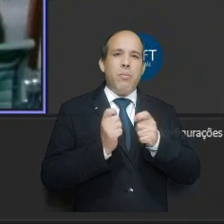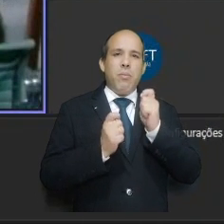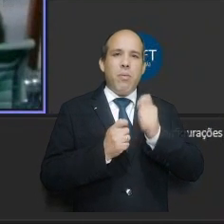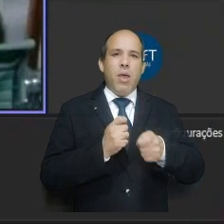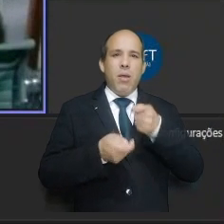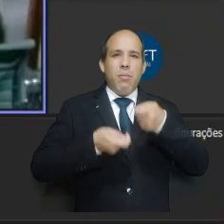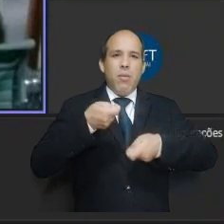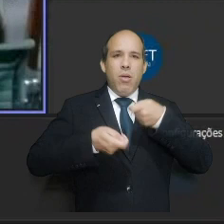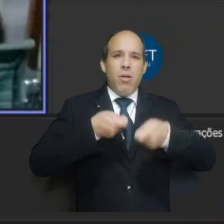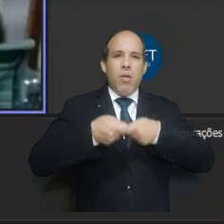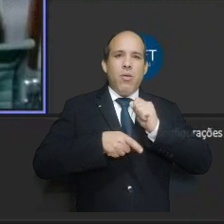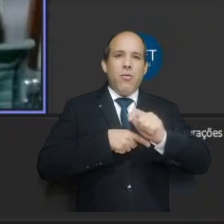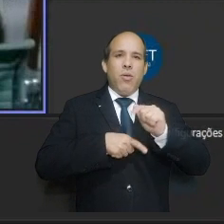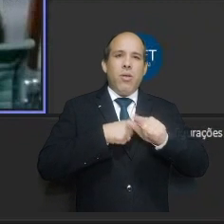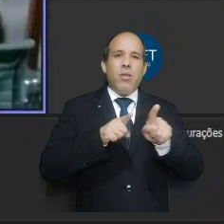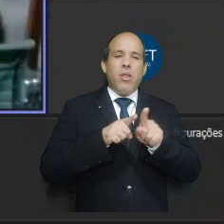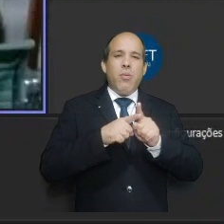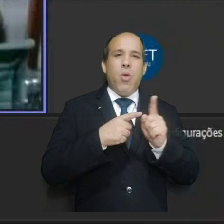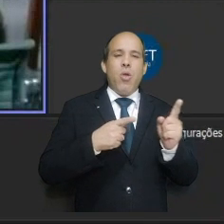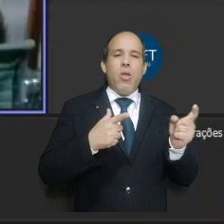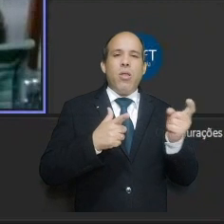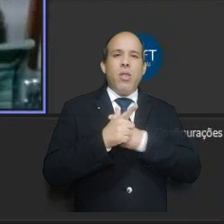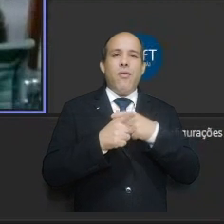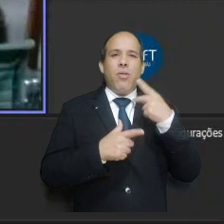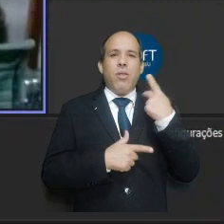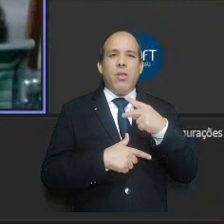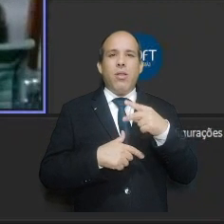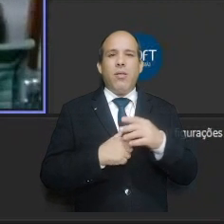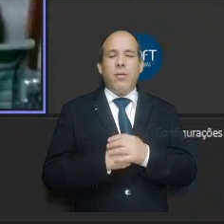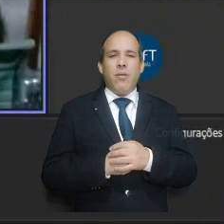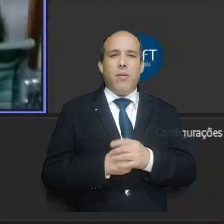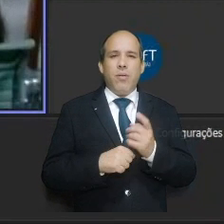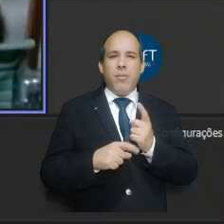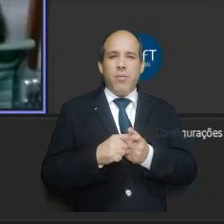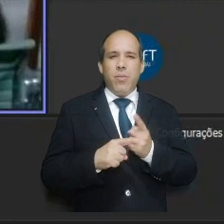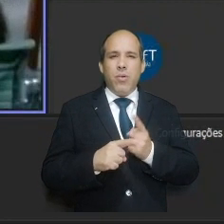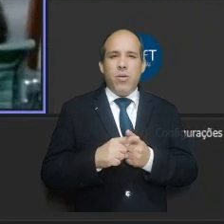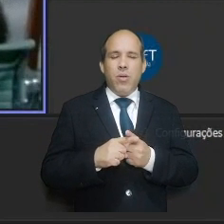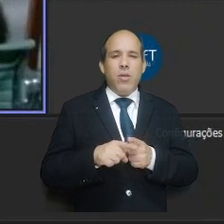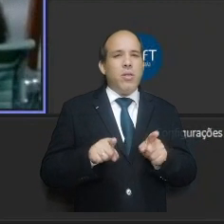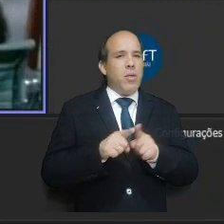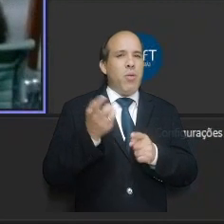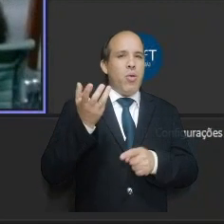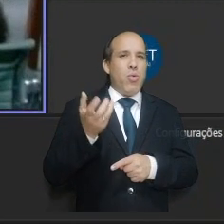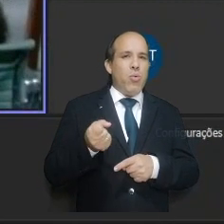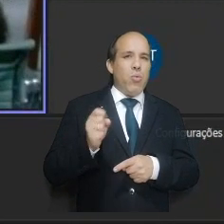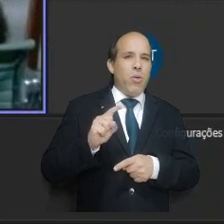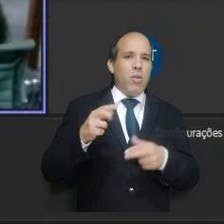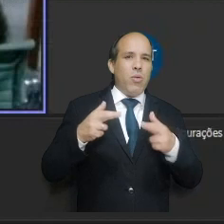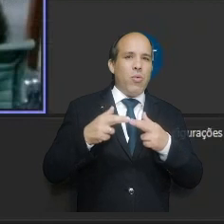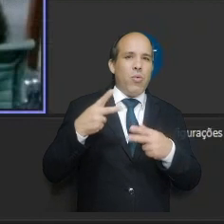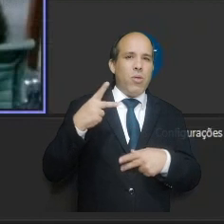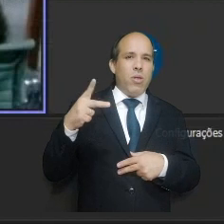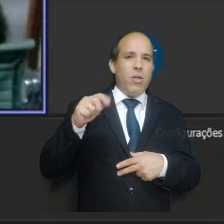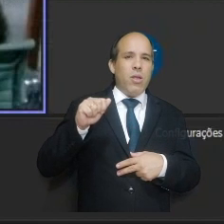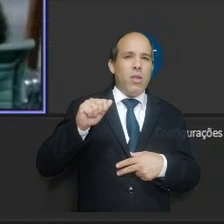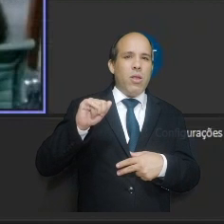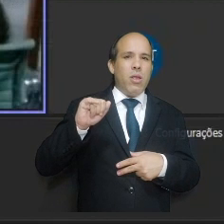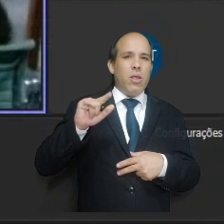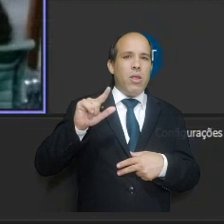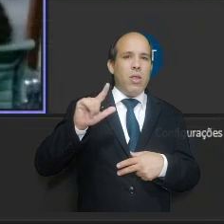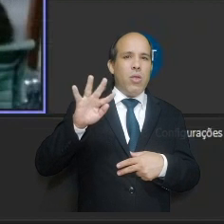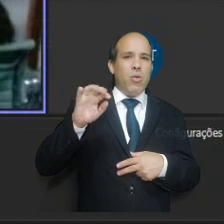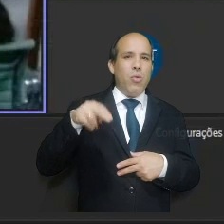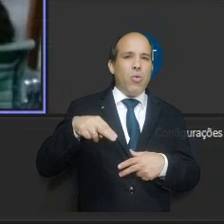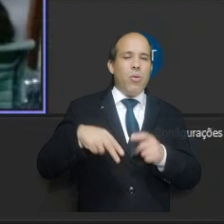os valores pagos pelo financiamento e também o seu respectivo saldo devedor. Por consequência, eu nego o provimento ao recurso de